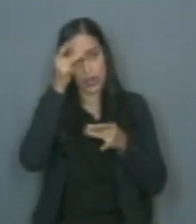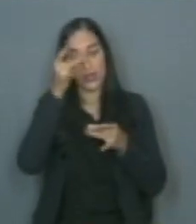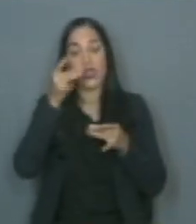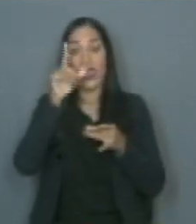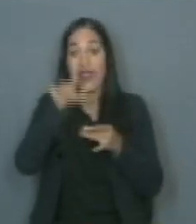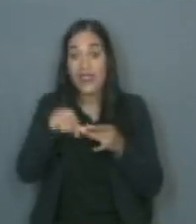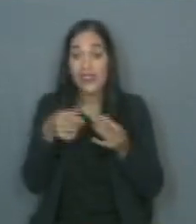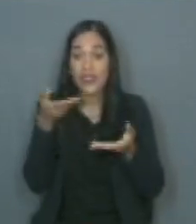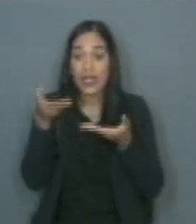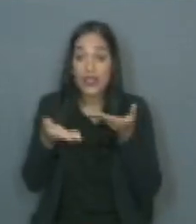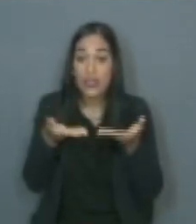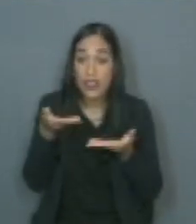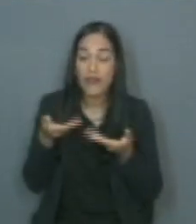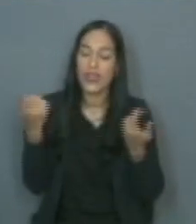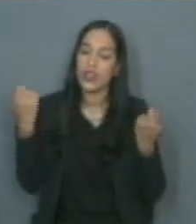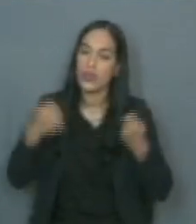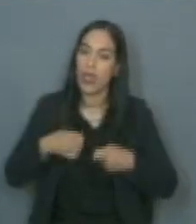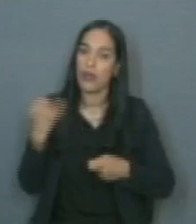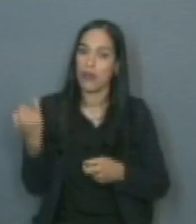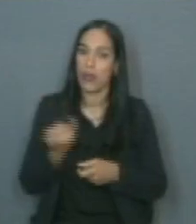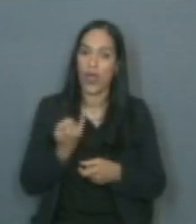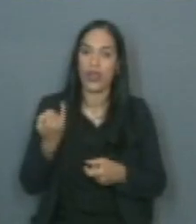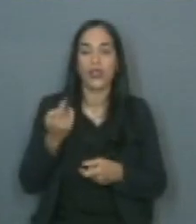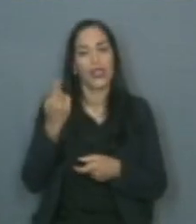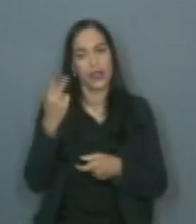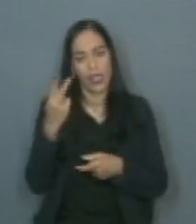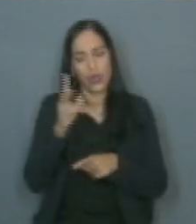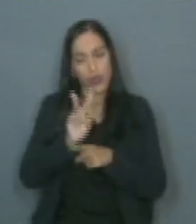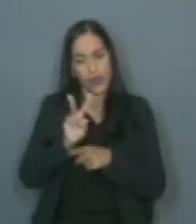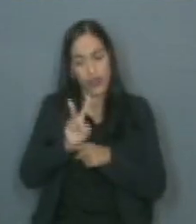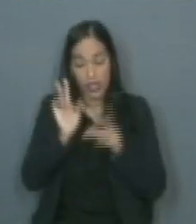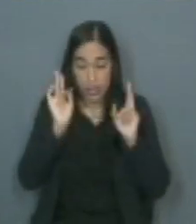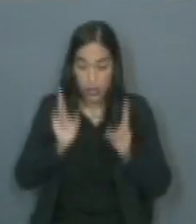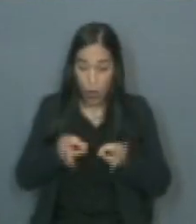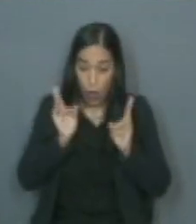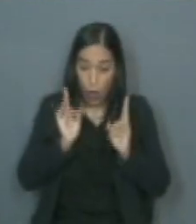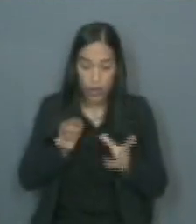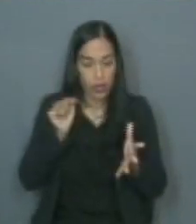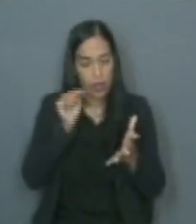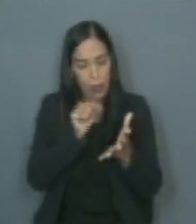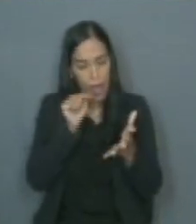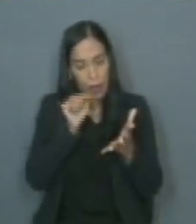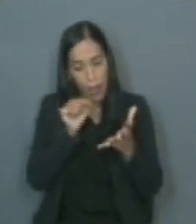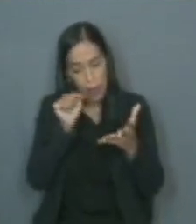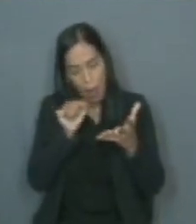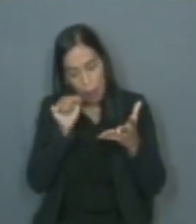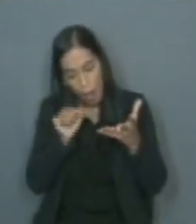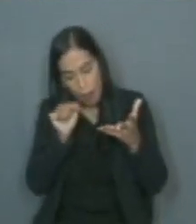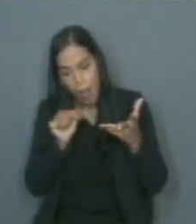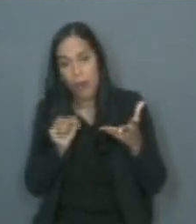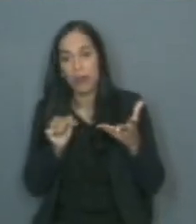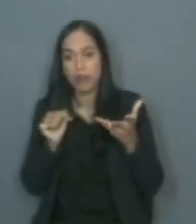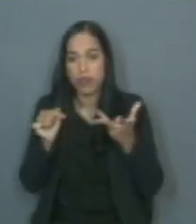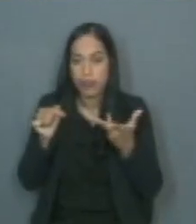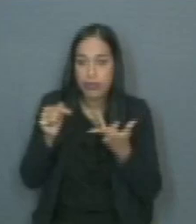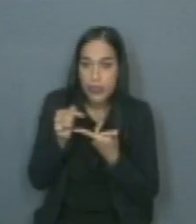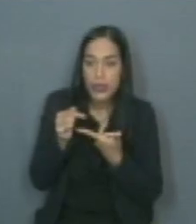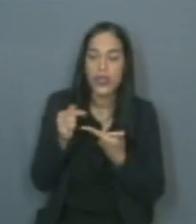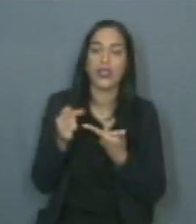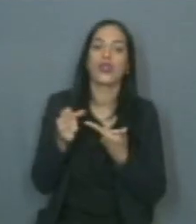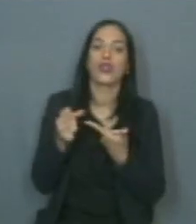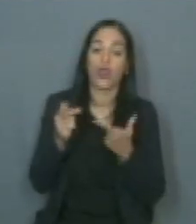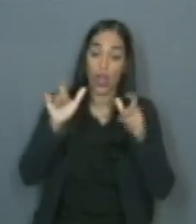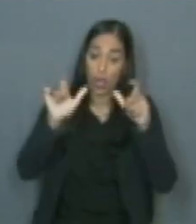de serviço é essencial, que a sua fiscalização continue apontando nos requerimentos onde tem que ser